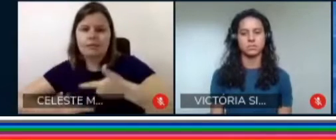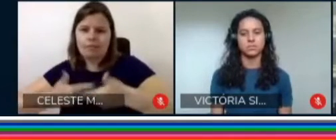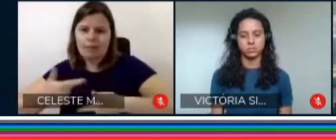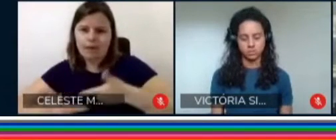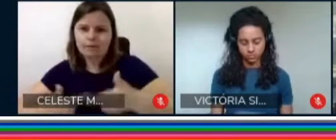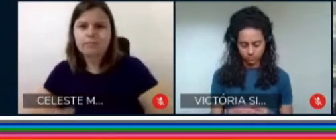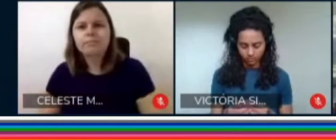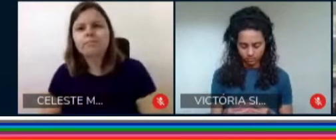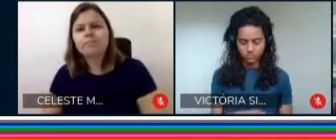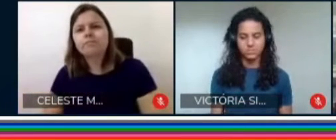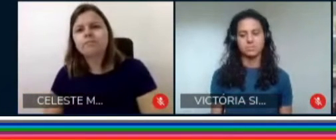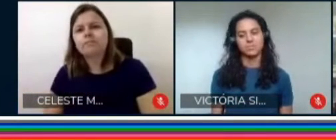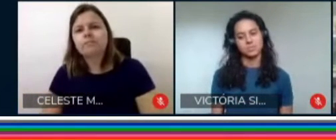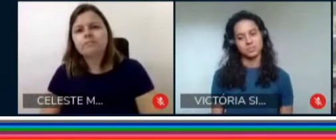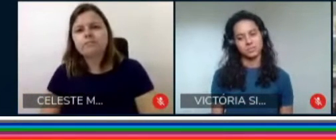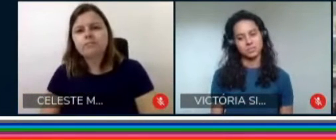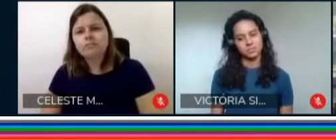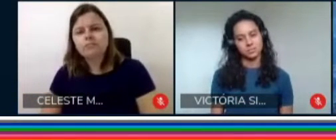trabalhos.